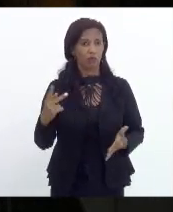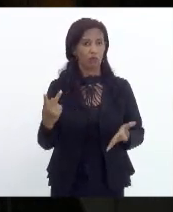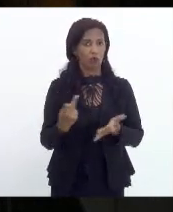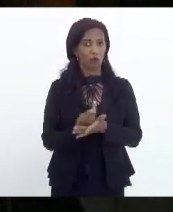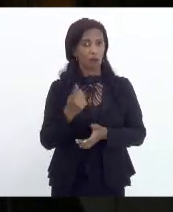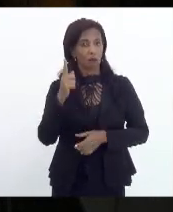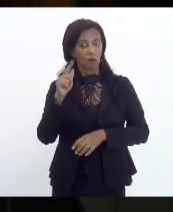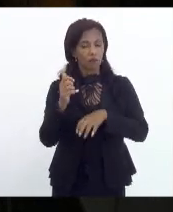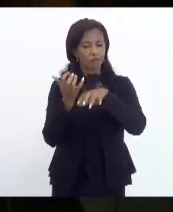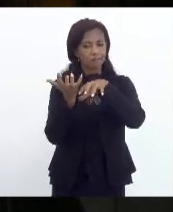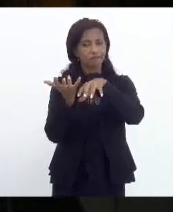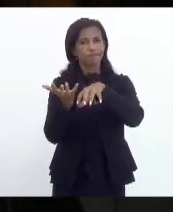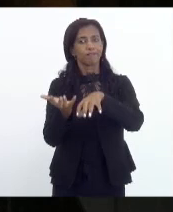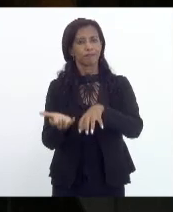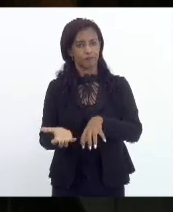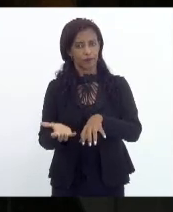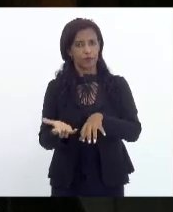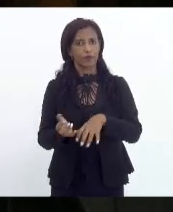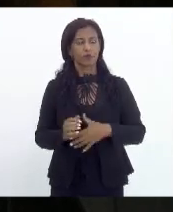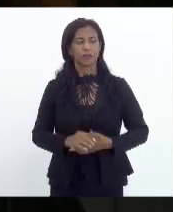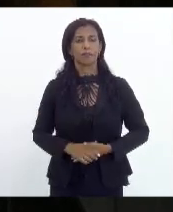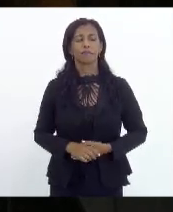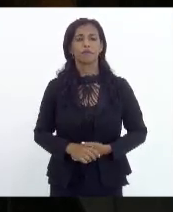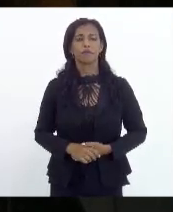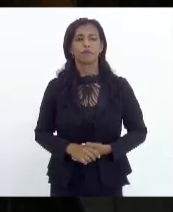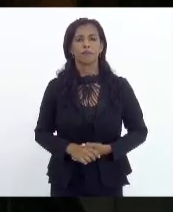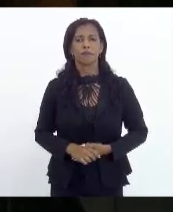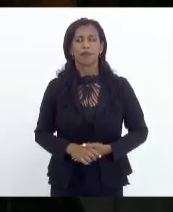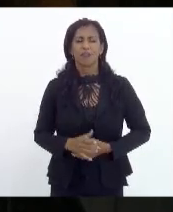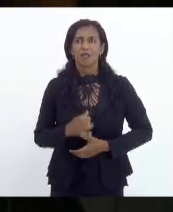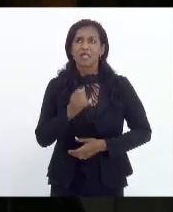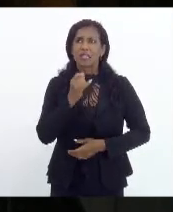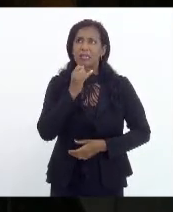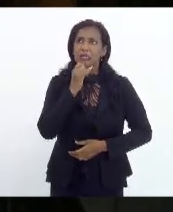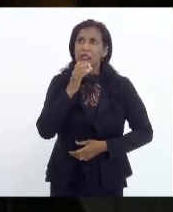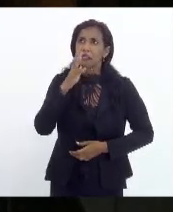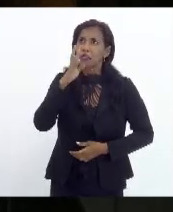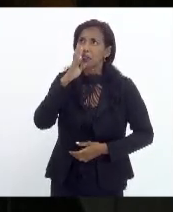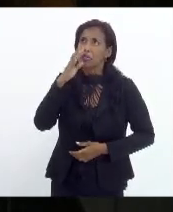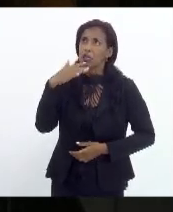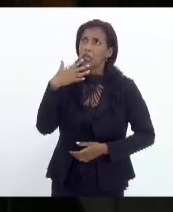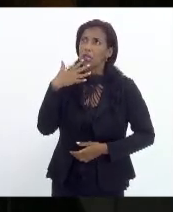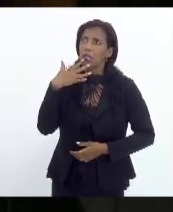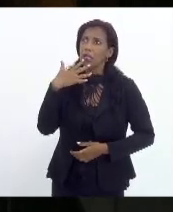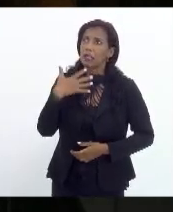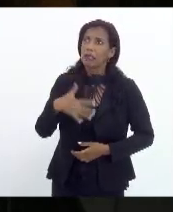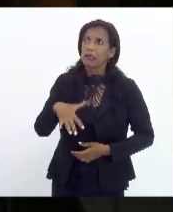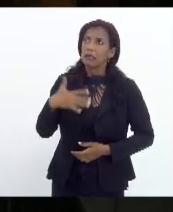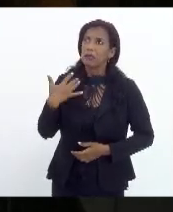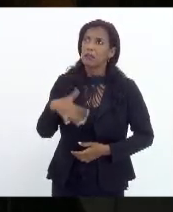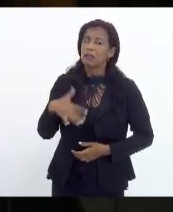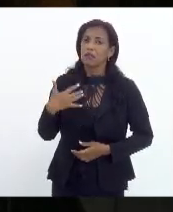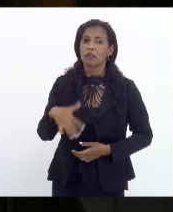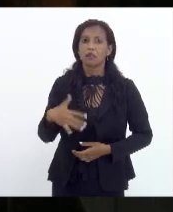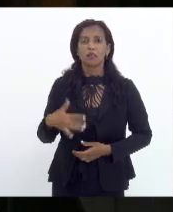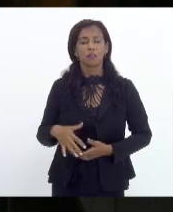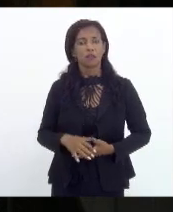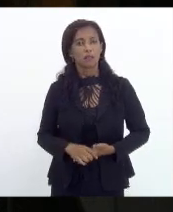Congresso Nacional nós ficamos horrorizados deputada Lucinha